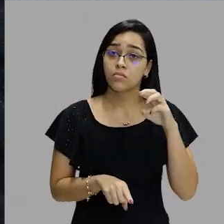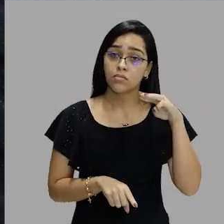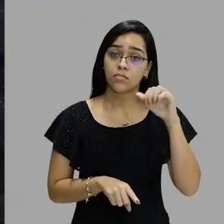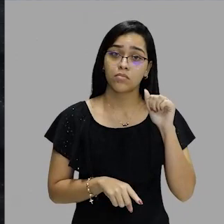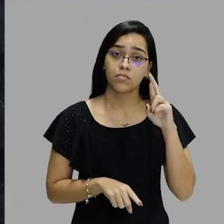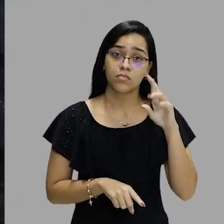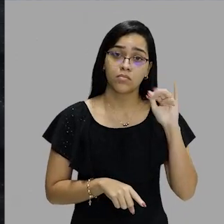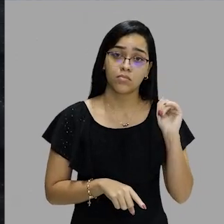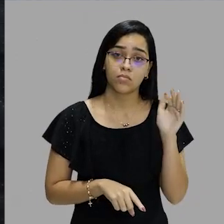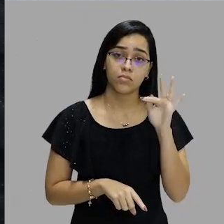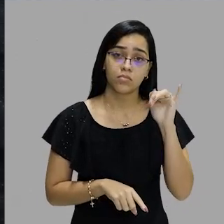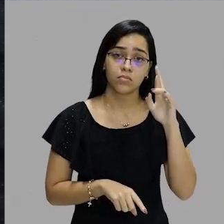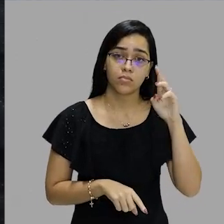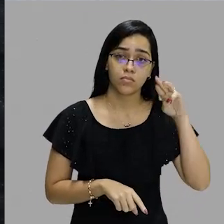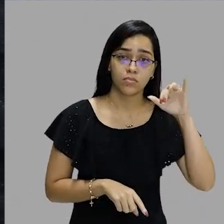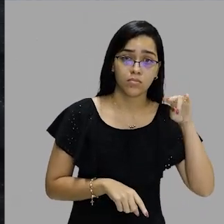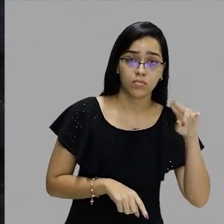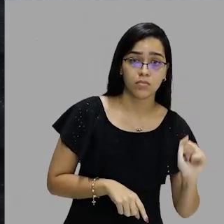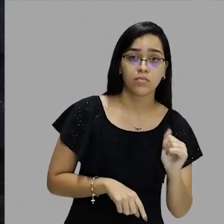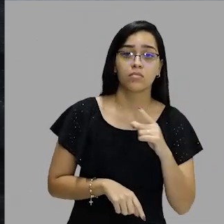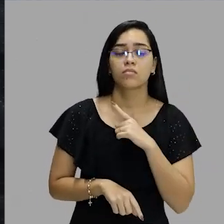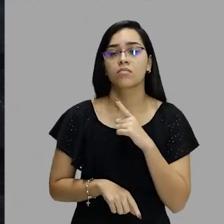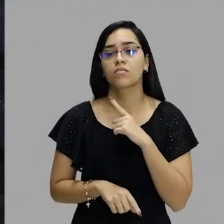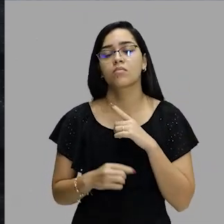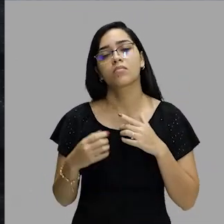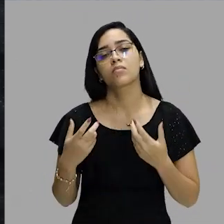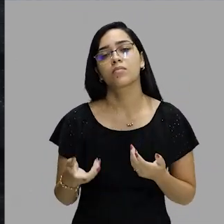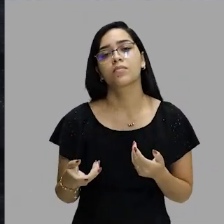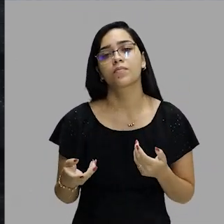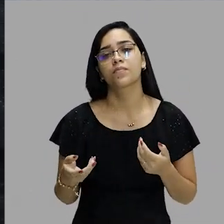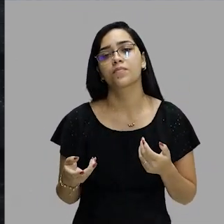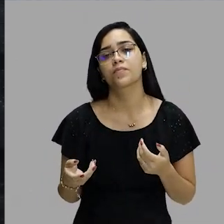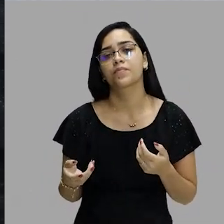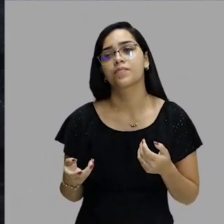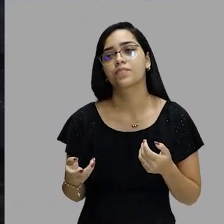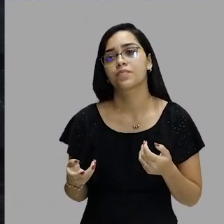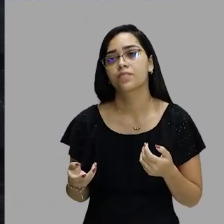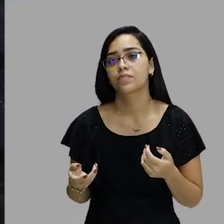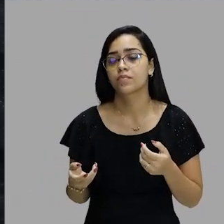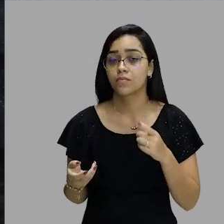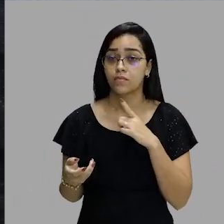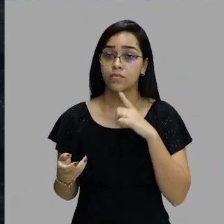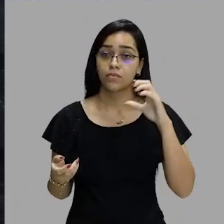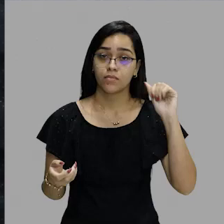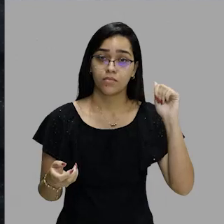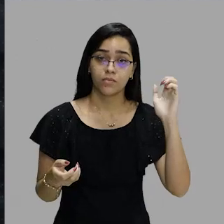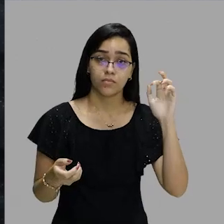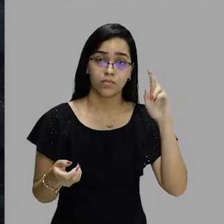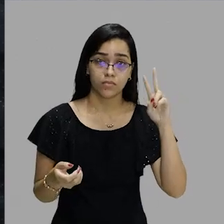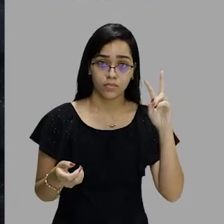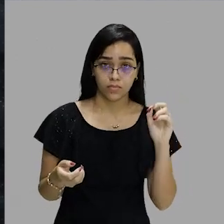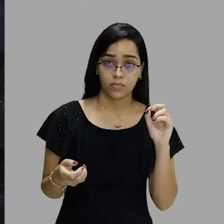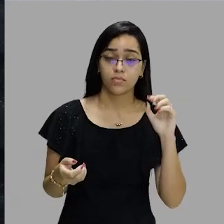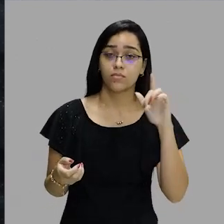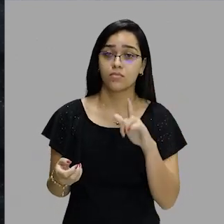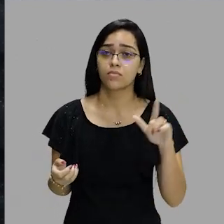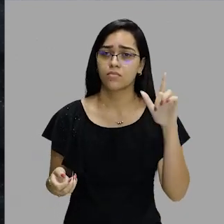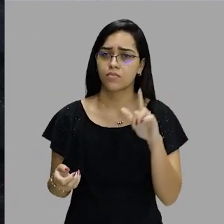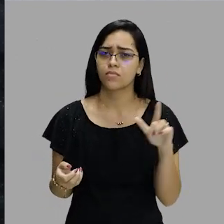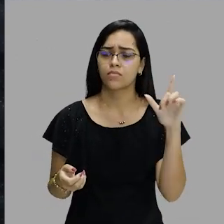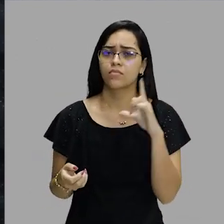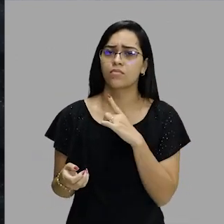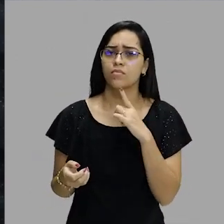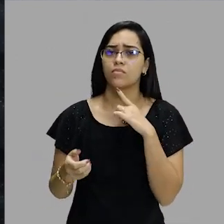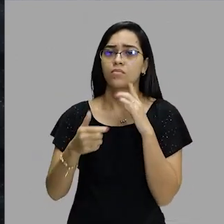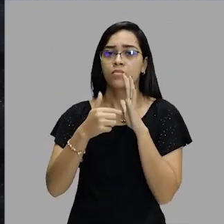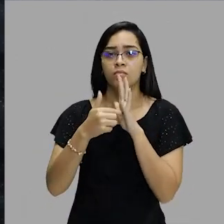Firmina veio fazer parte desse acervo literário em